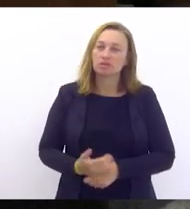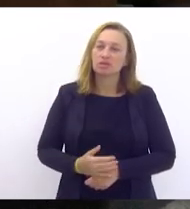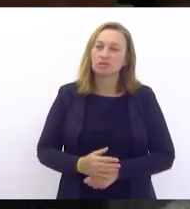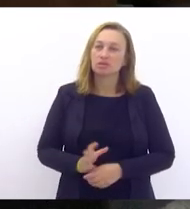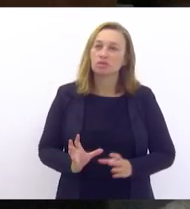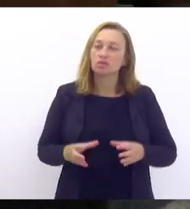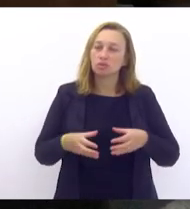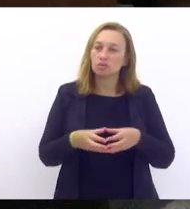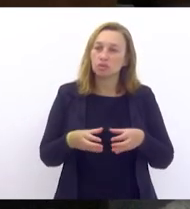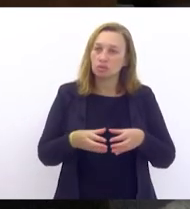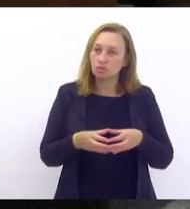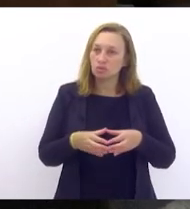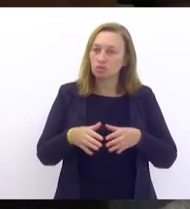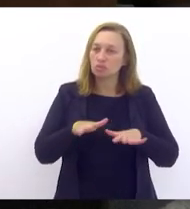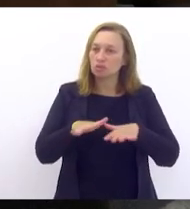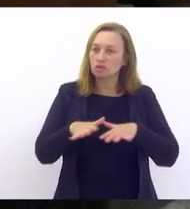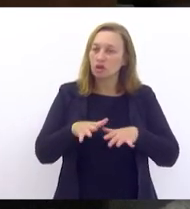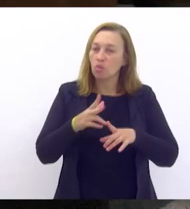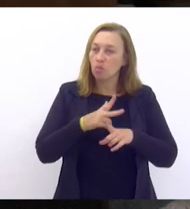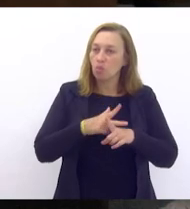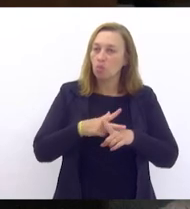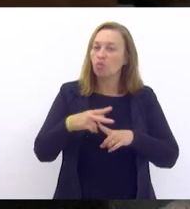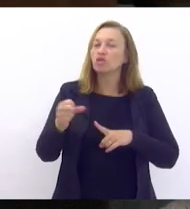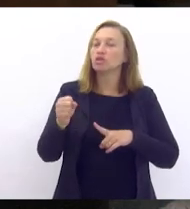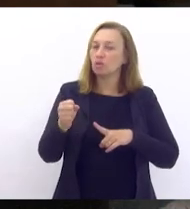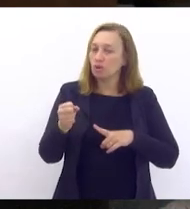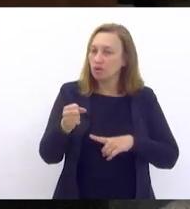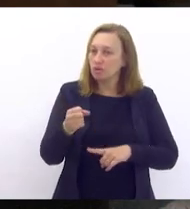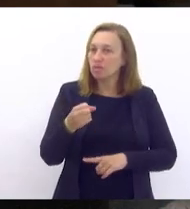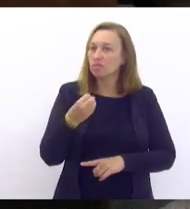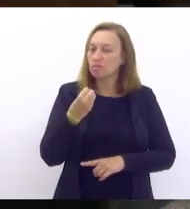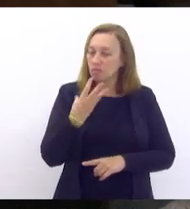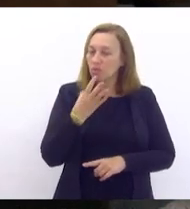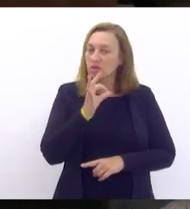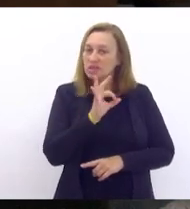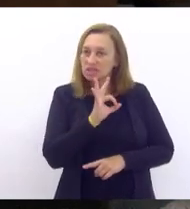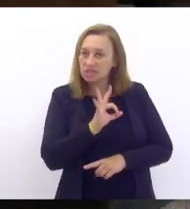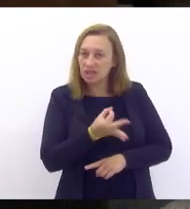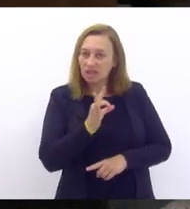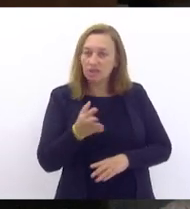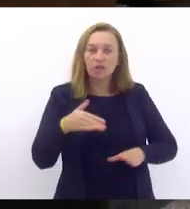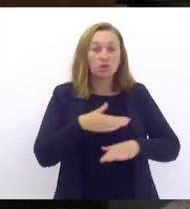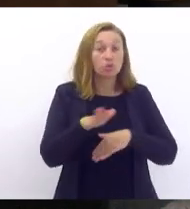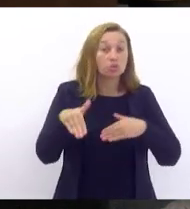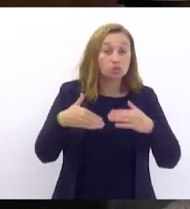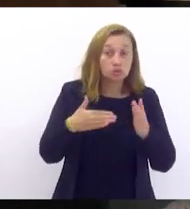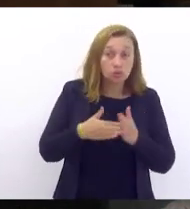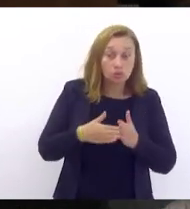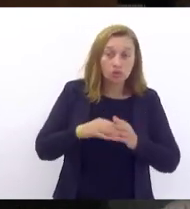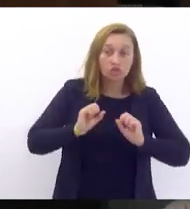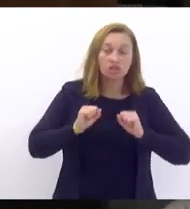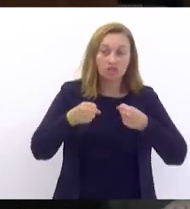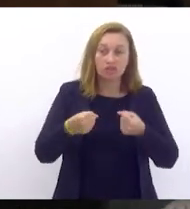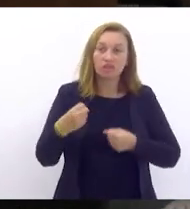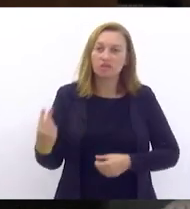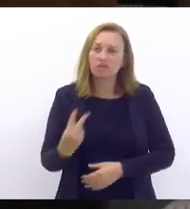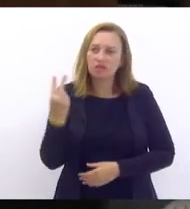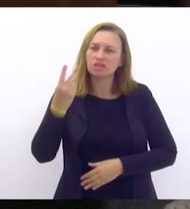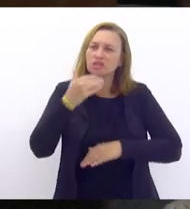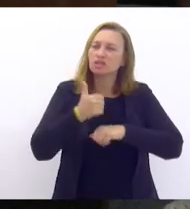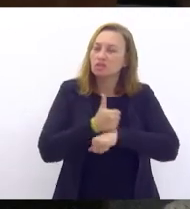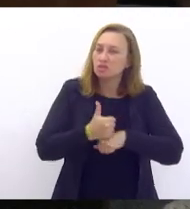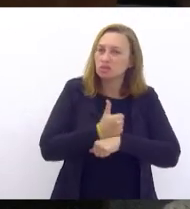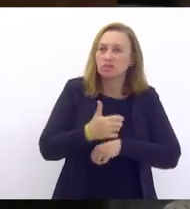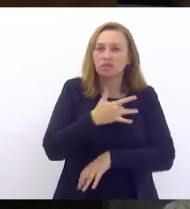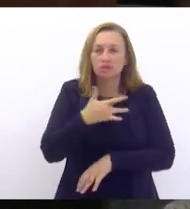categoria mobilizada obteve uma vitória muito expressiva, que contou, obviamente, com todos os atores que defendem a valorização dos profissionais